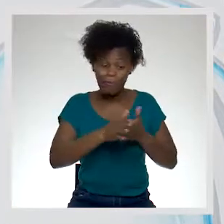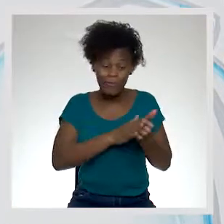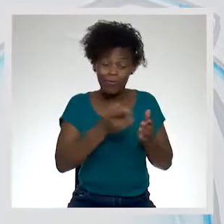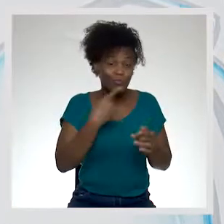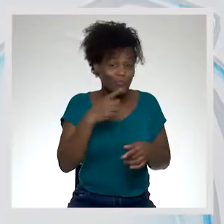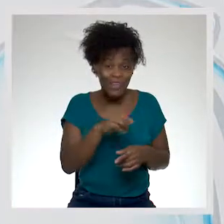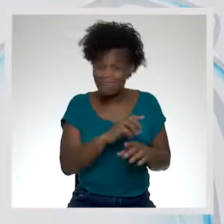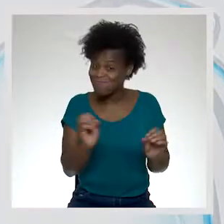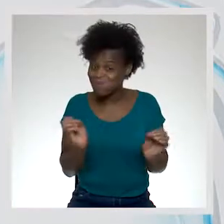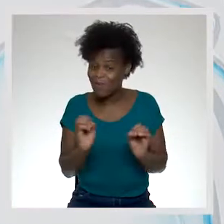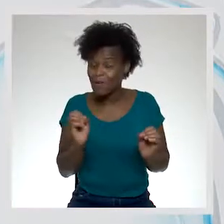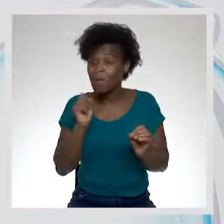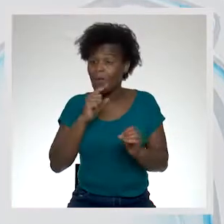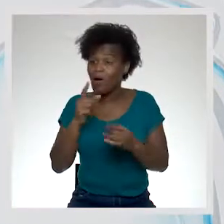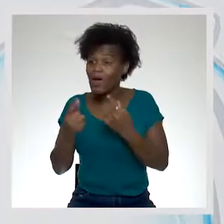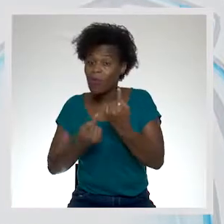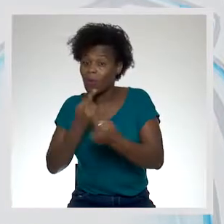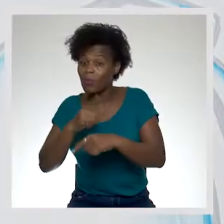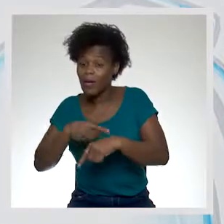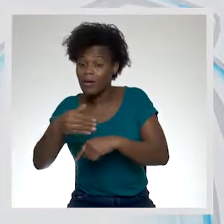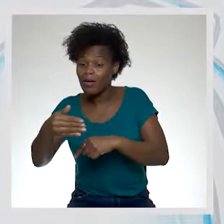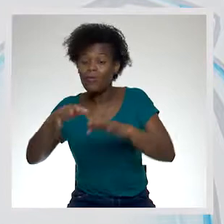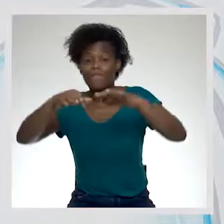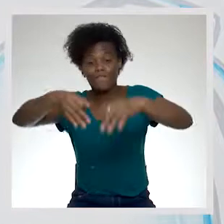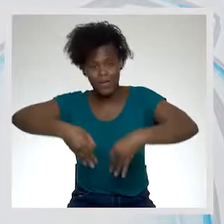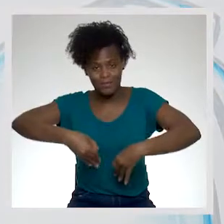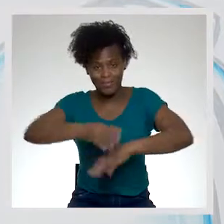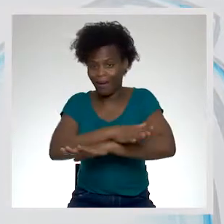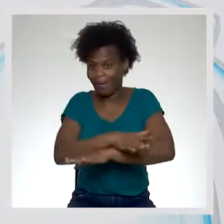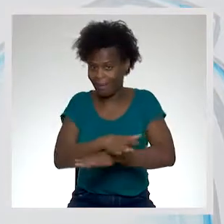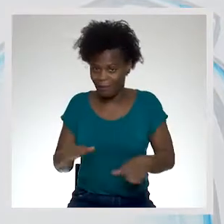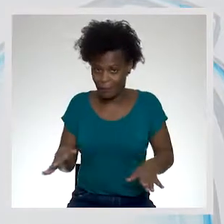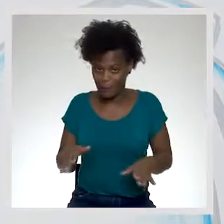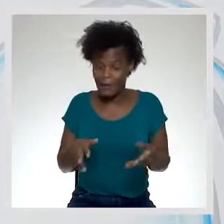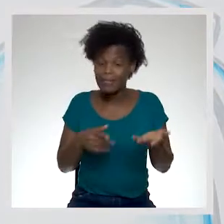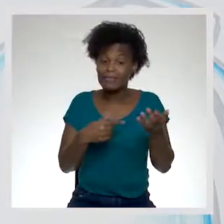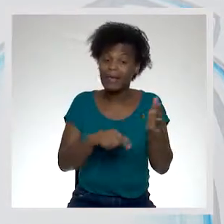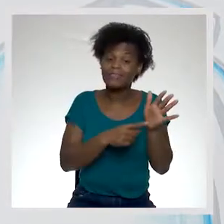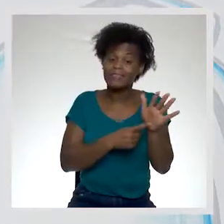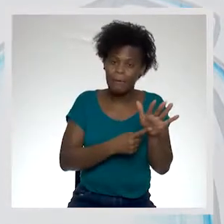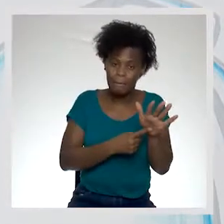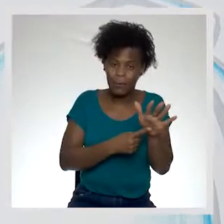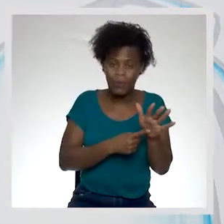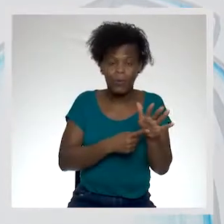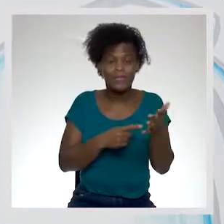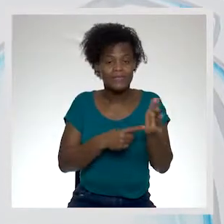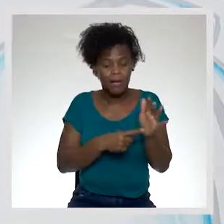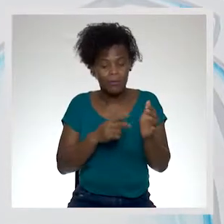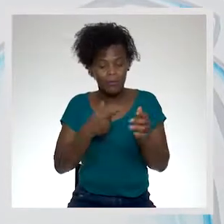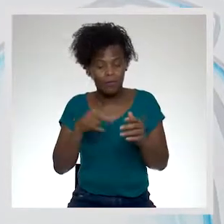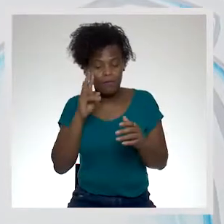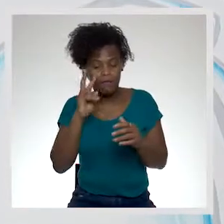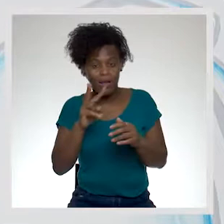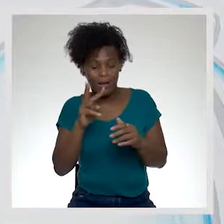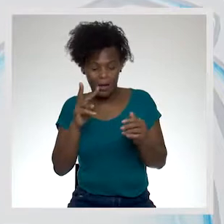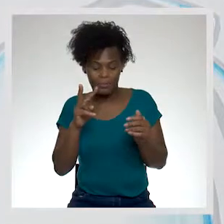que podem terminar a um determinado período de tempo. Neste caso, podemos ter o exemplo, como vemos aqui ali na